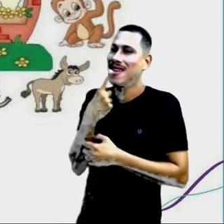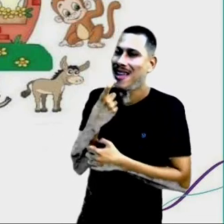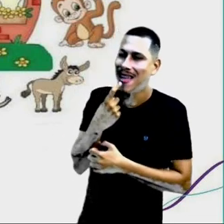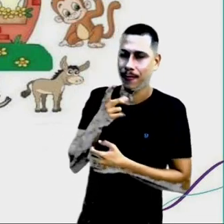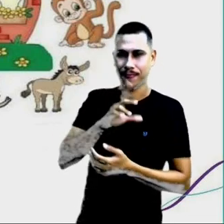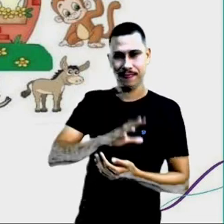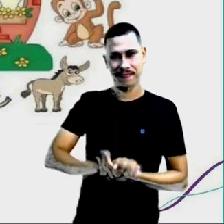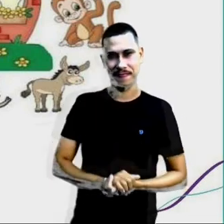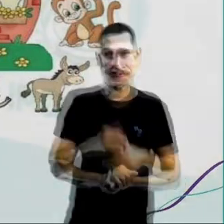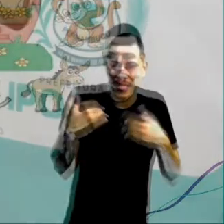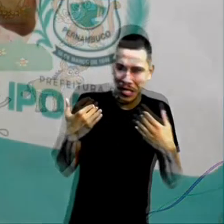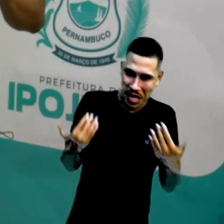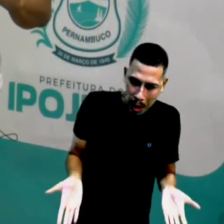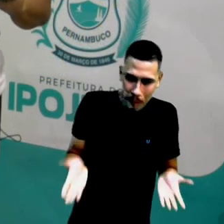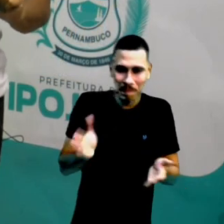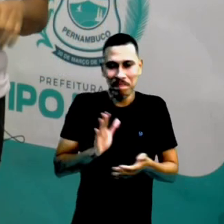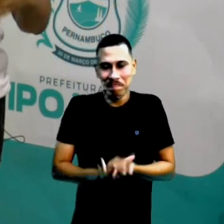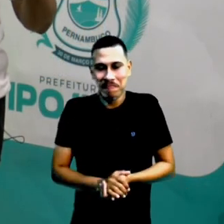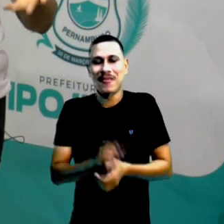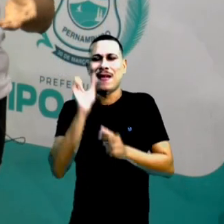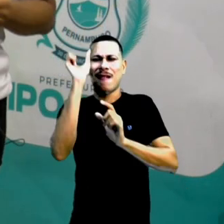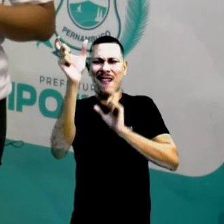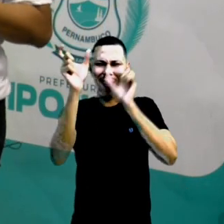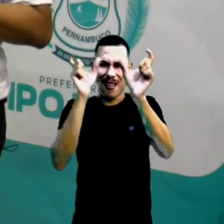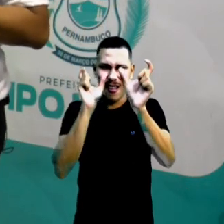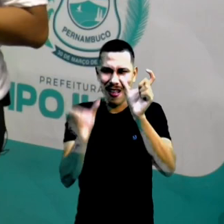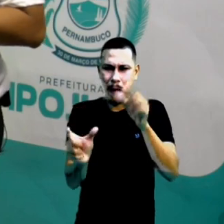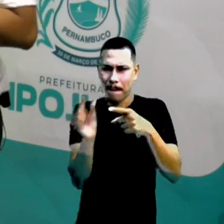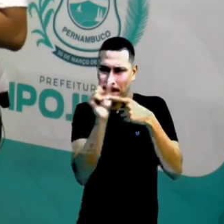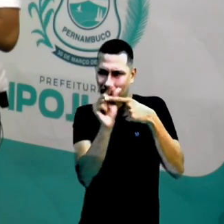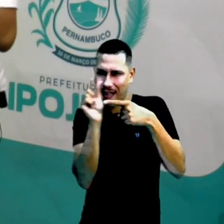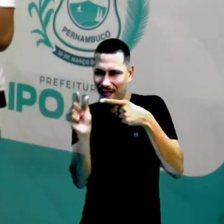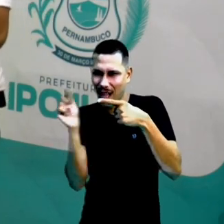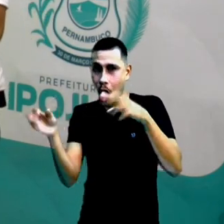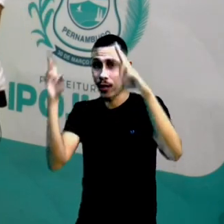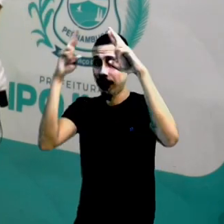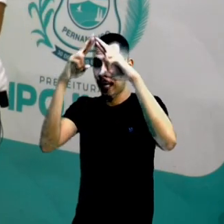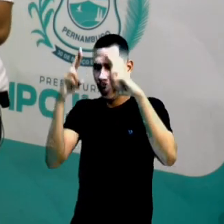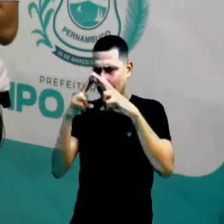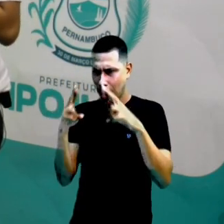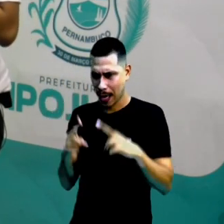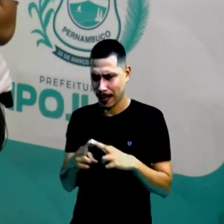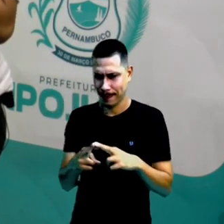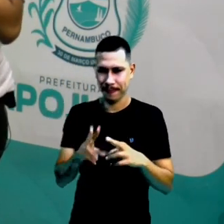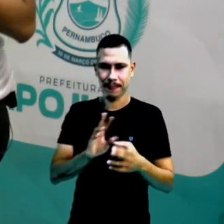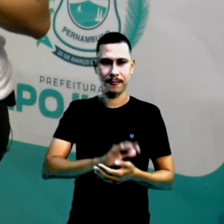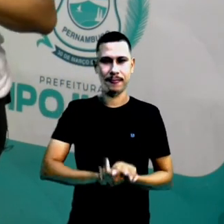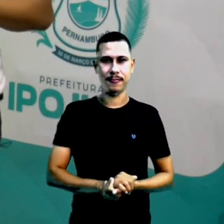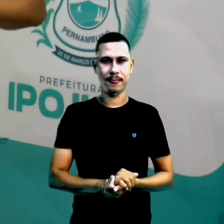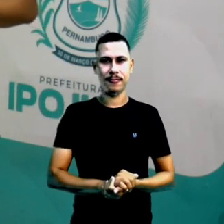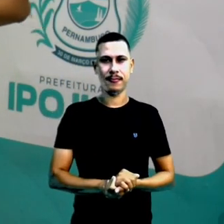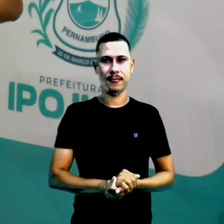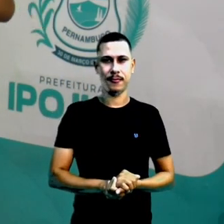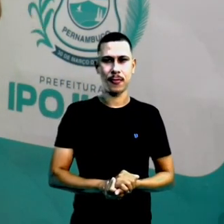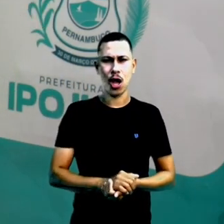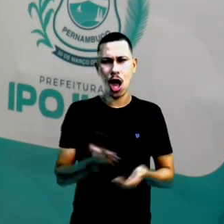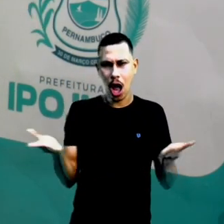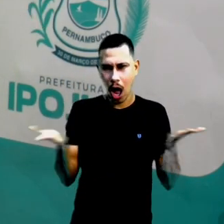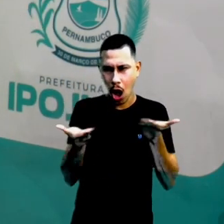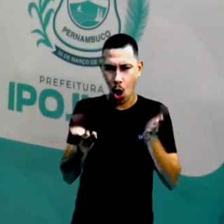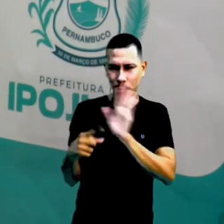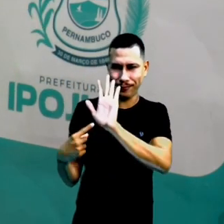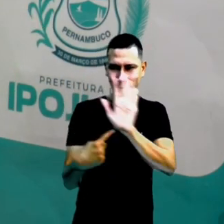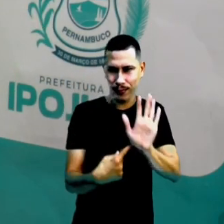vermelha. Então, essas sílabas, elas rimam. Agora, vamos destacar aqui